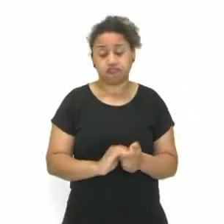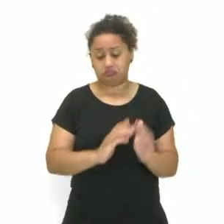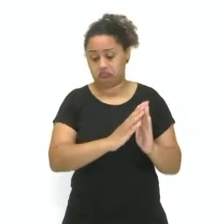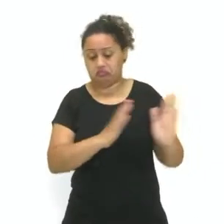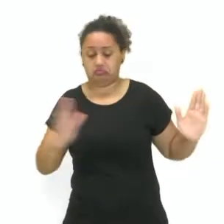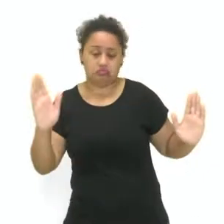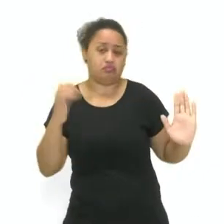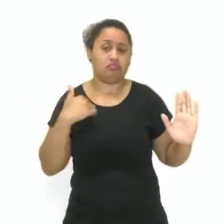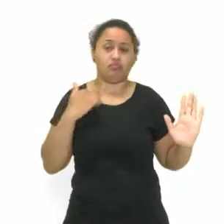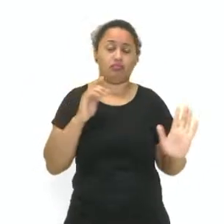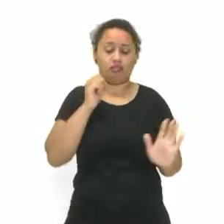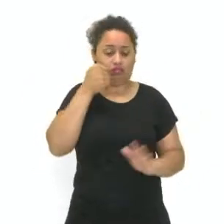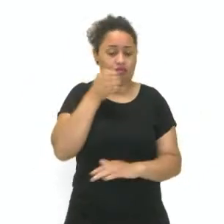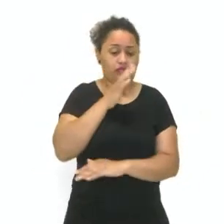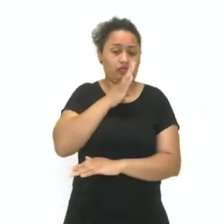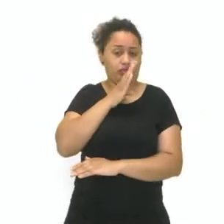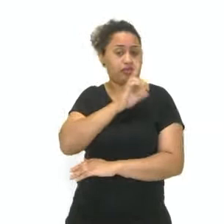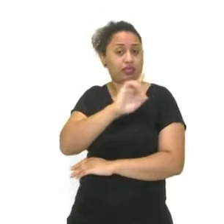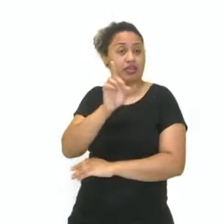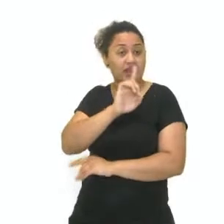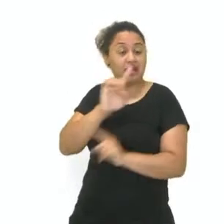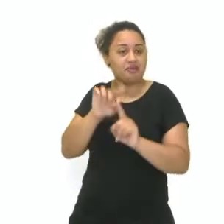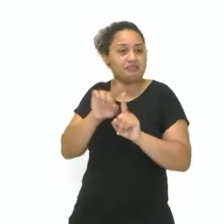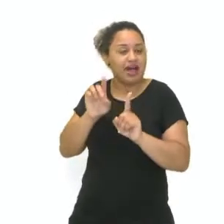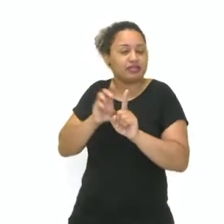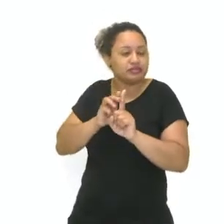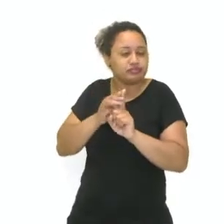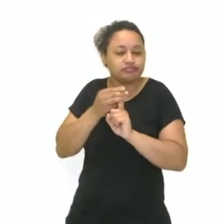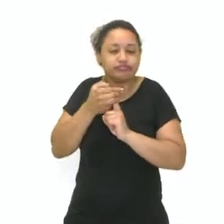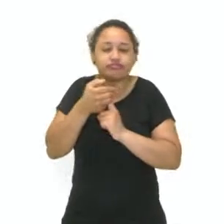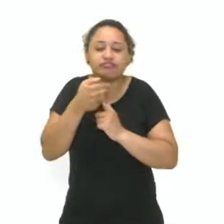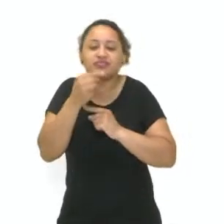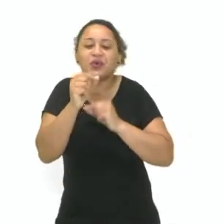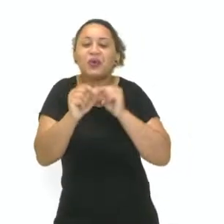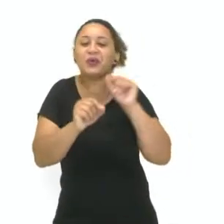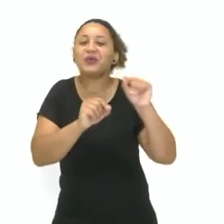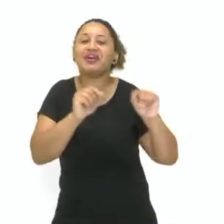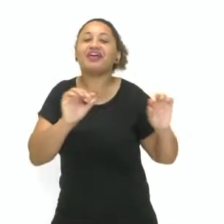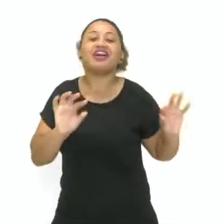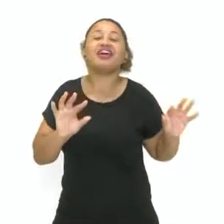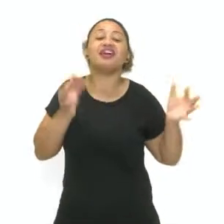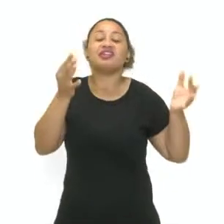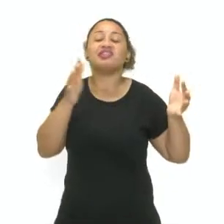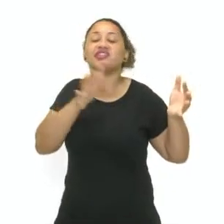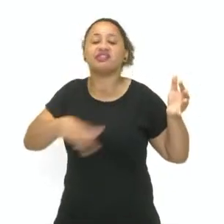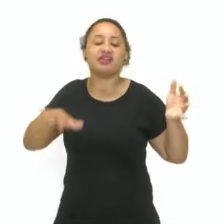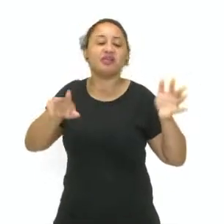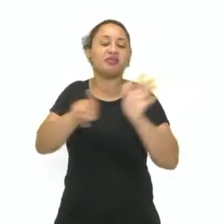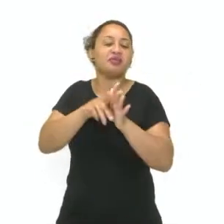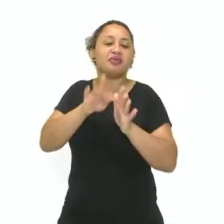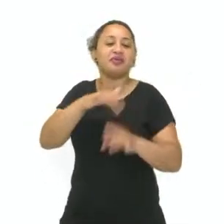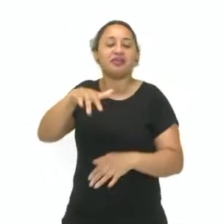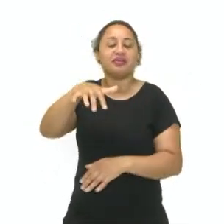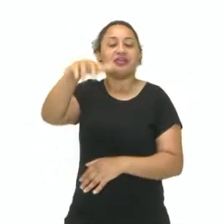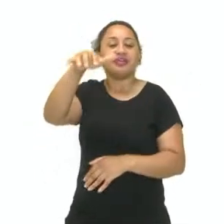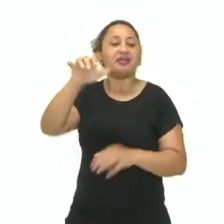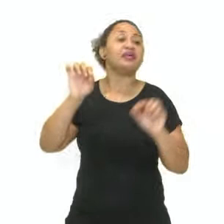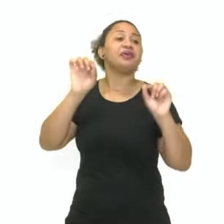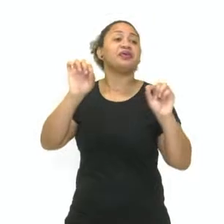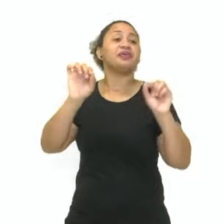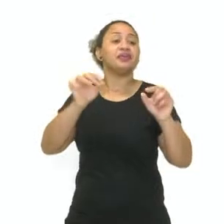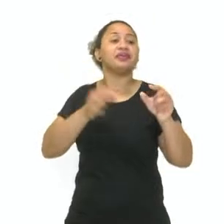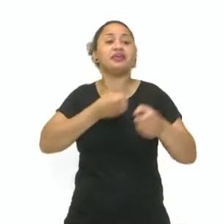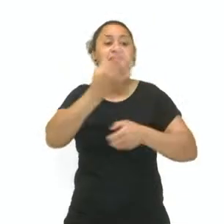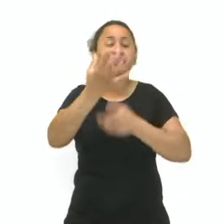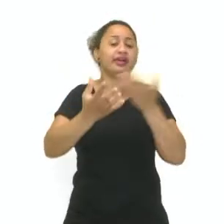silêncio, se passaram em mistério. Aquele denso mistério que envolve as entidades, pois que poeta de tal